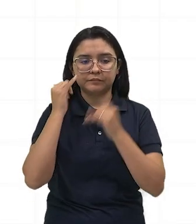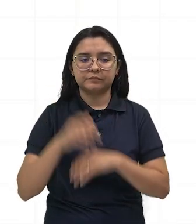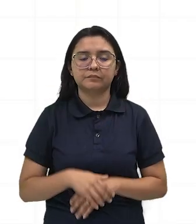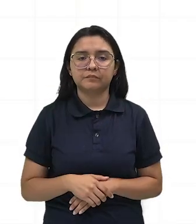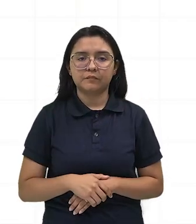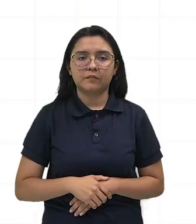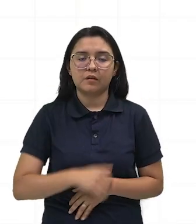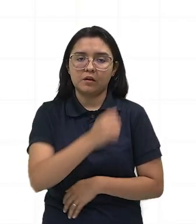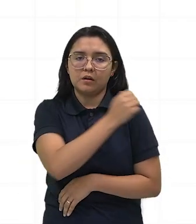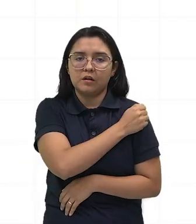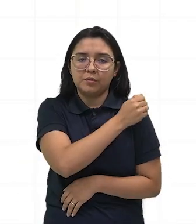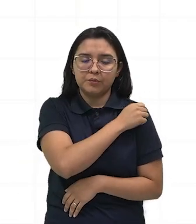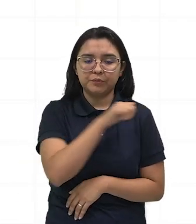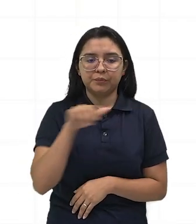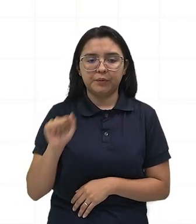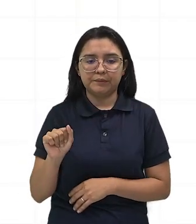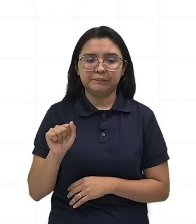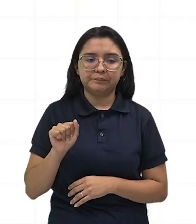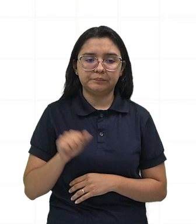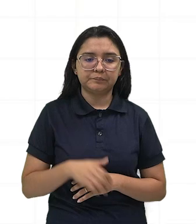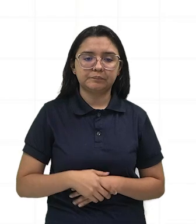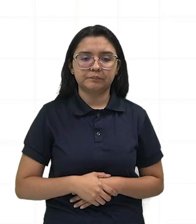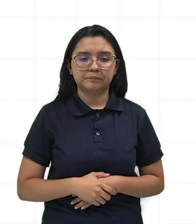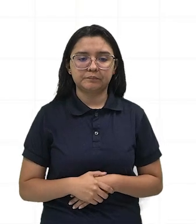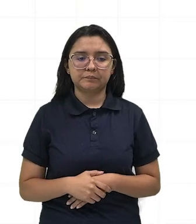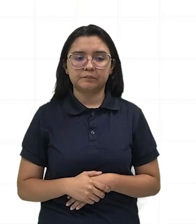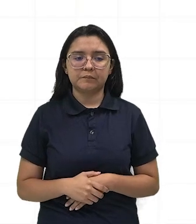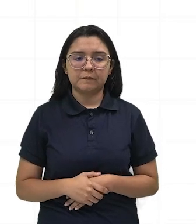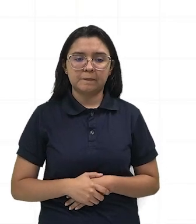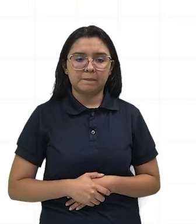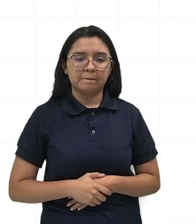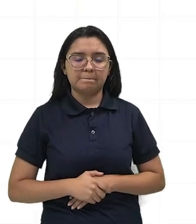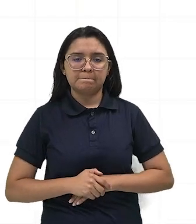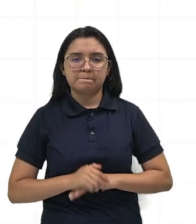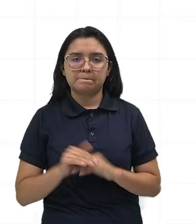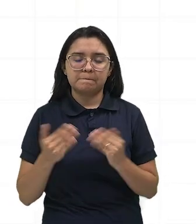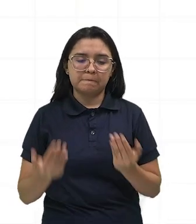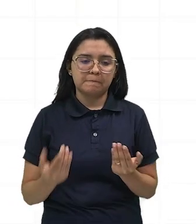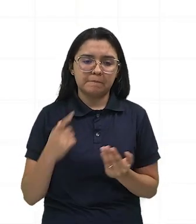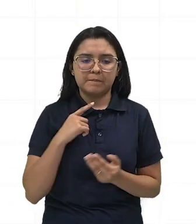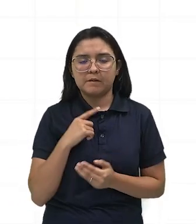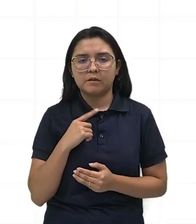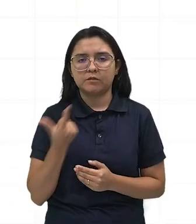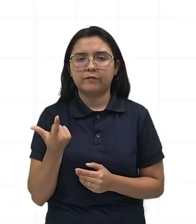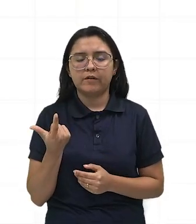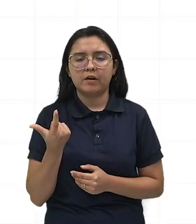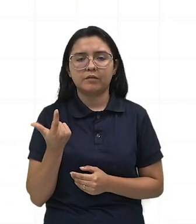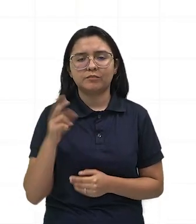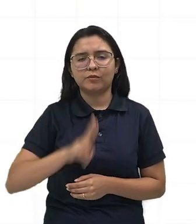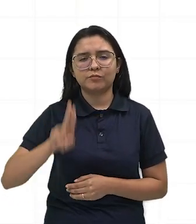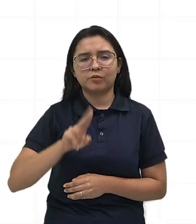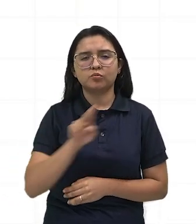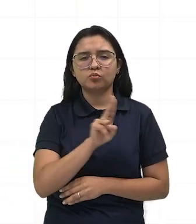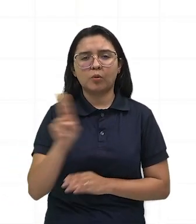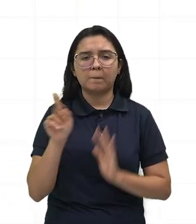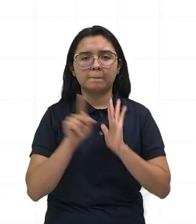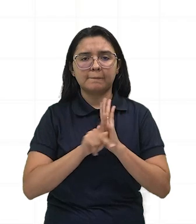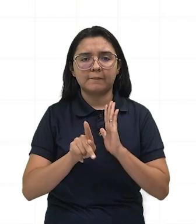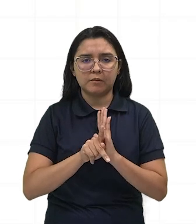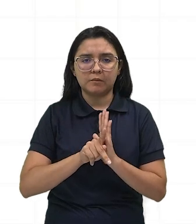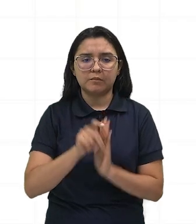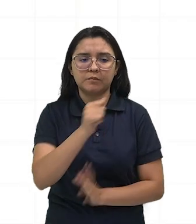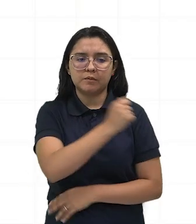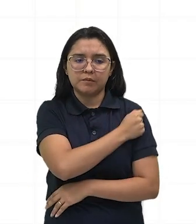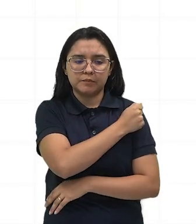Vejam aqui que nós não há importância, né, de colocar o nome do aluno. Até muitas vezes, além de não